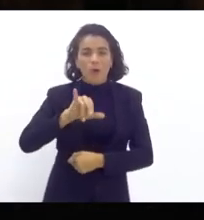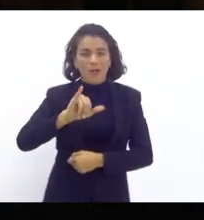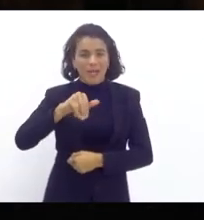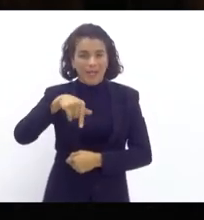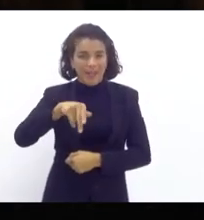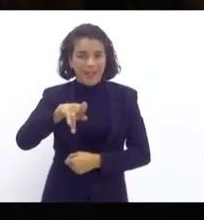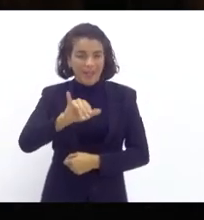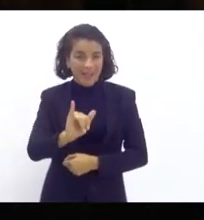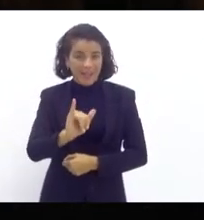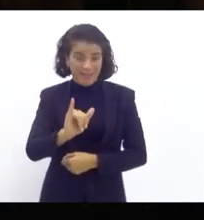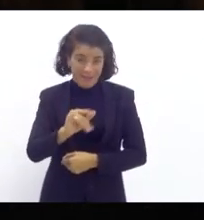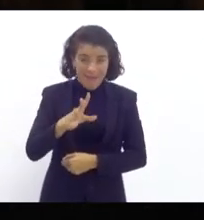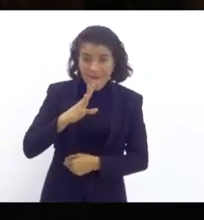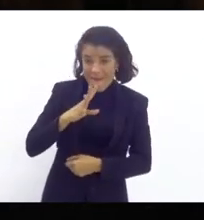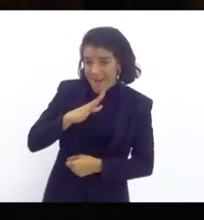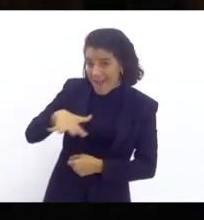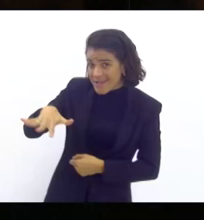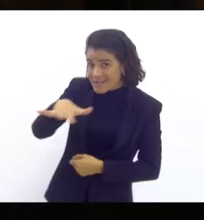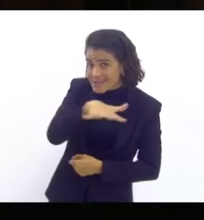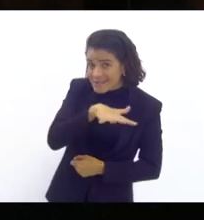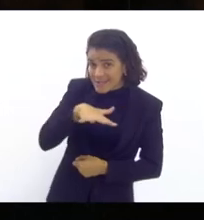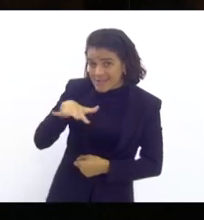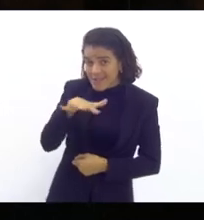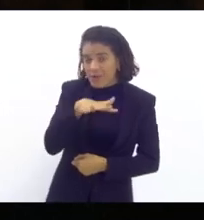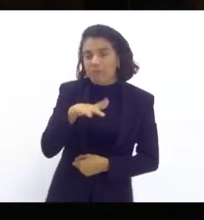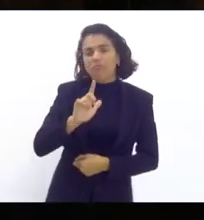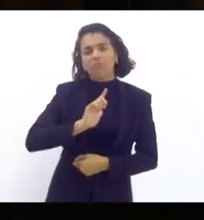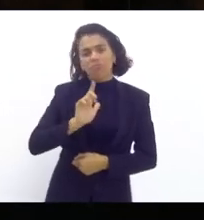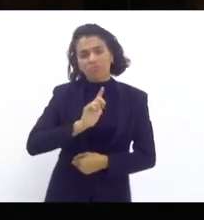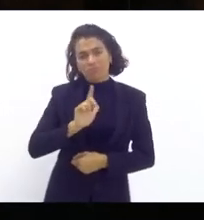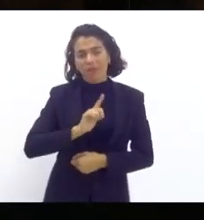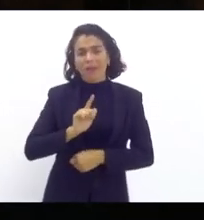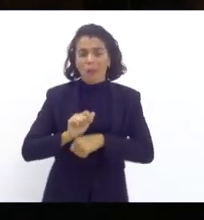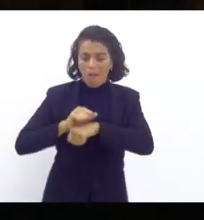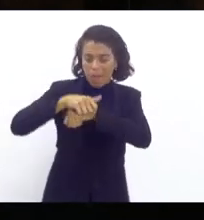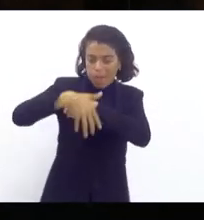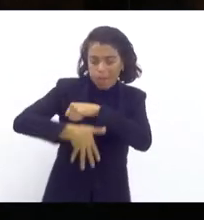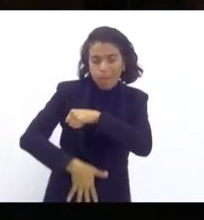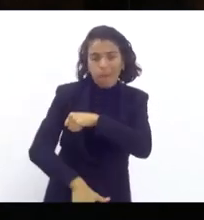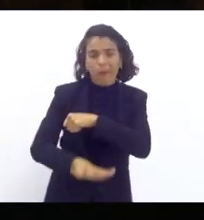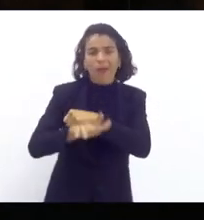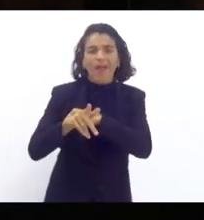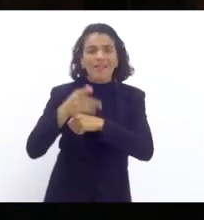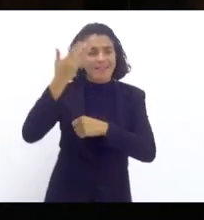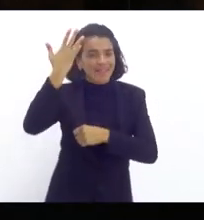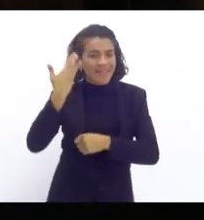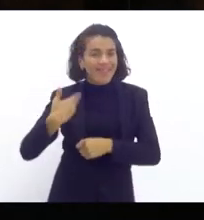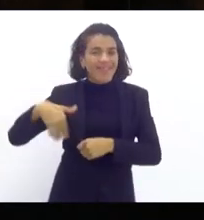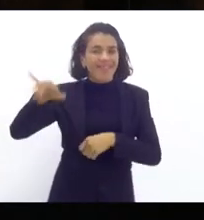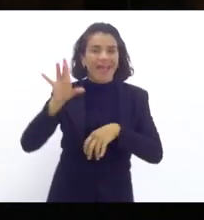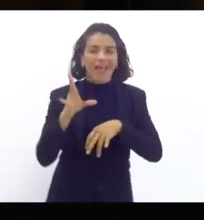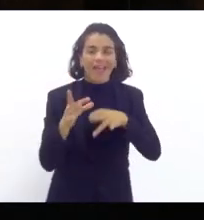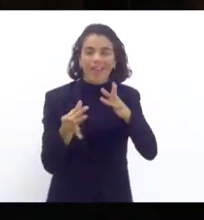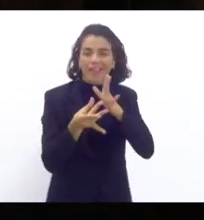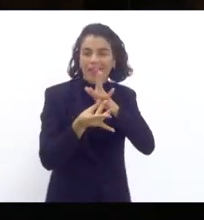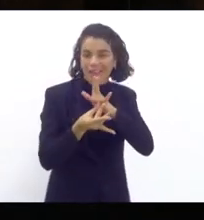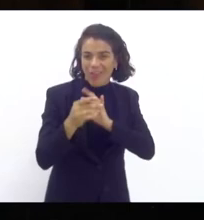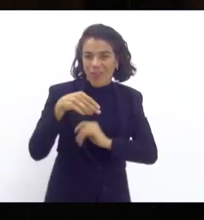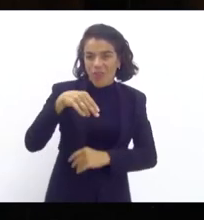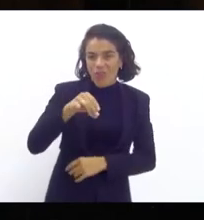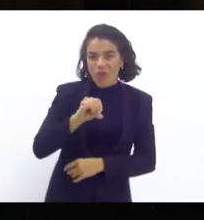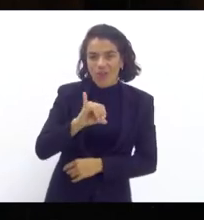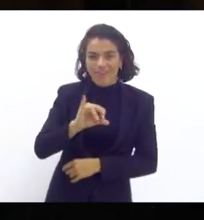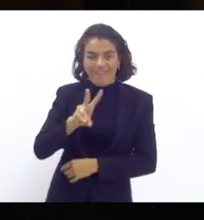Cachoeira 3, para quem conhece aquela região, ali tem a Cachoeira do Véu da Noiva, em que está toda tomada